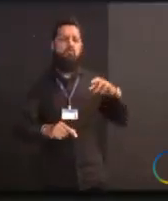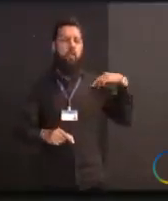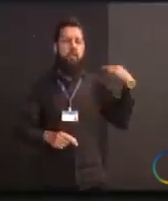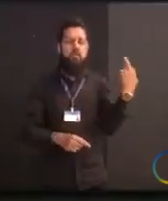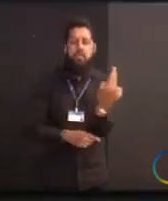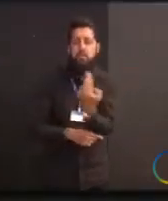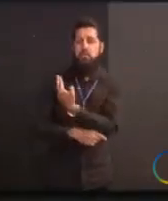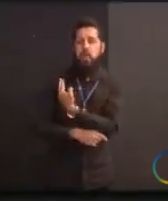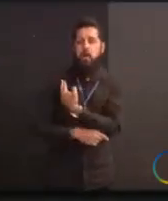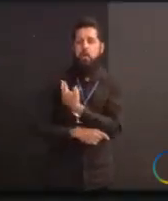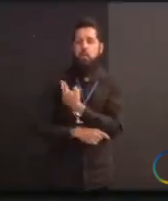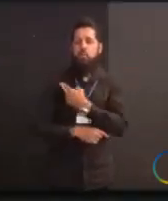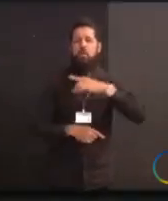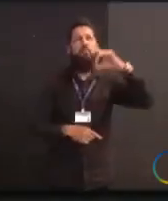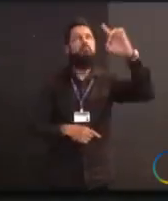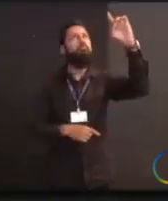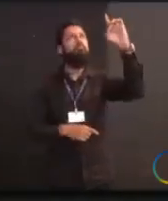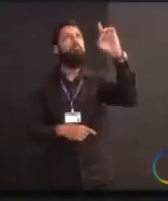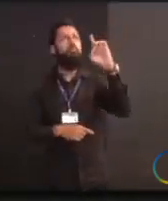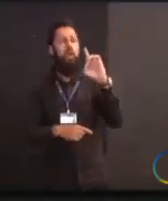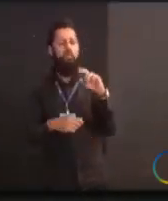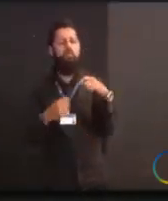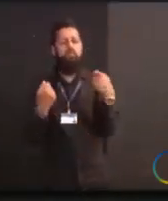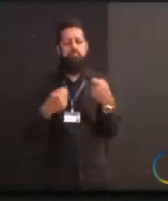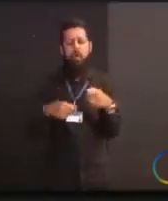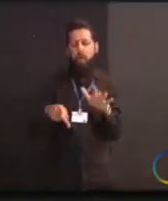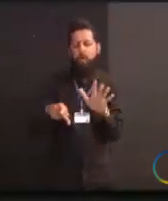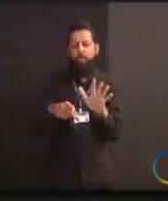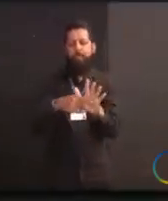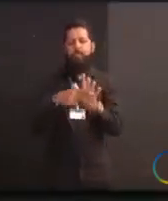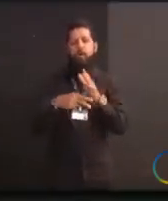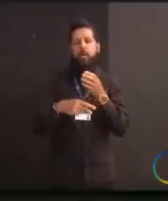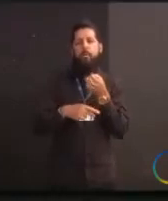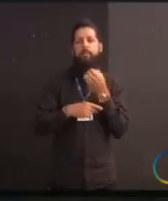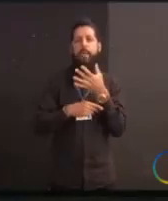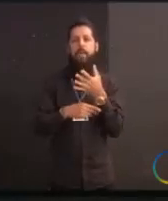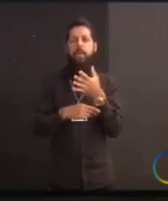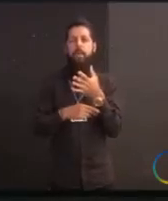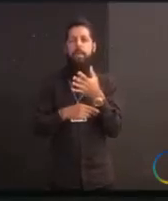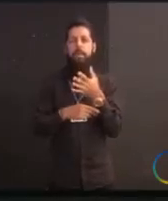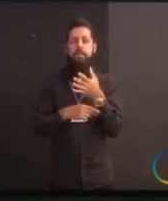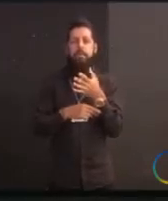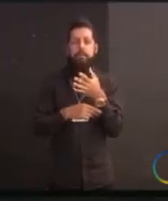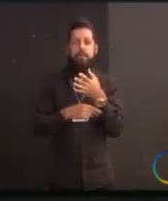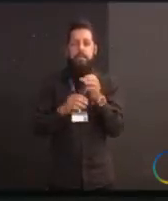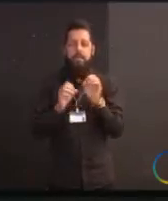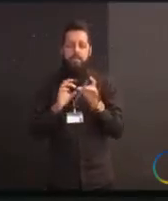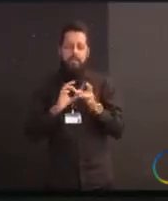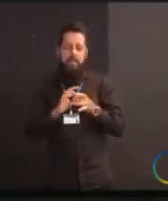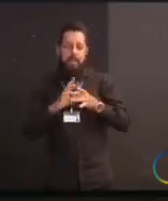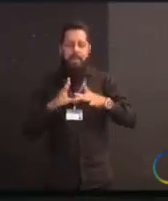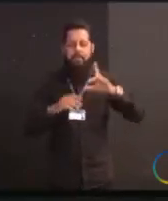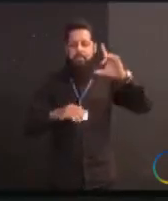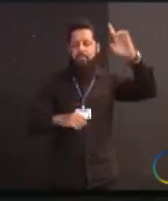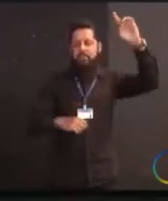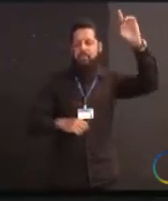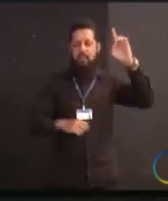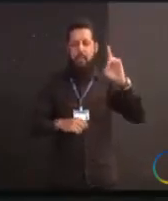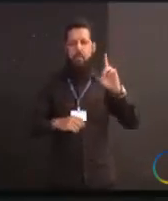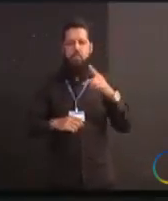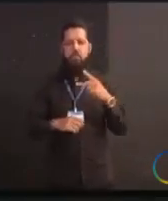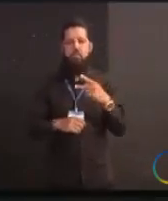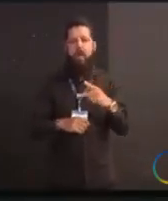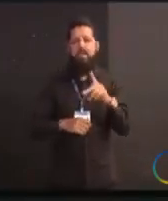bem. Deixe Deus ser o Deus de cada um. Deixe cada um ter o Deus que quiser ter. Seja